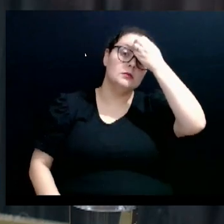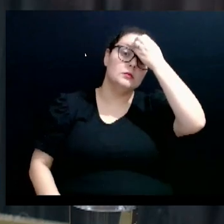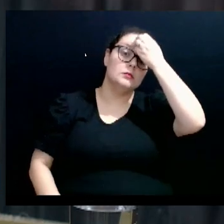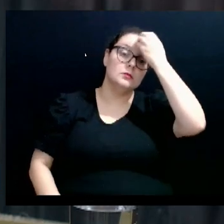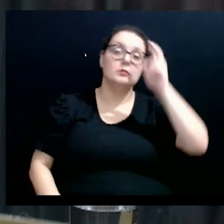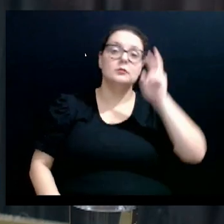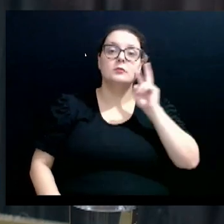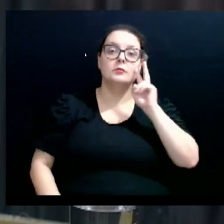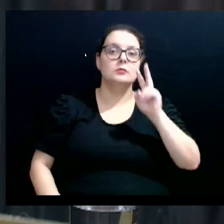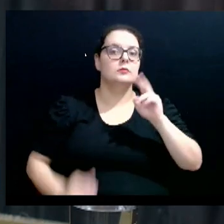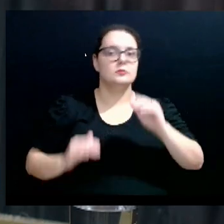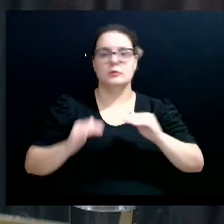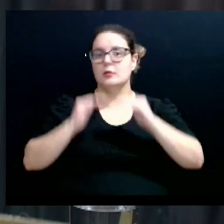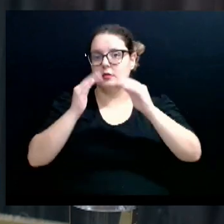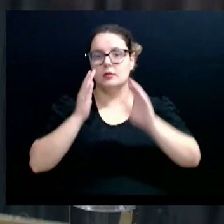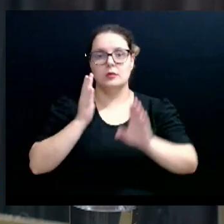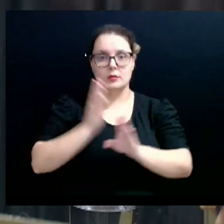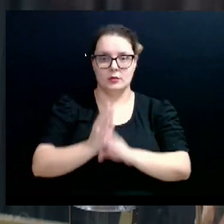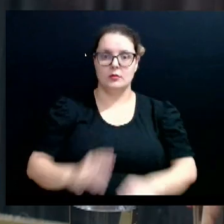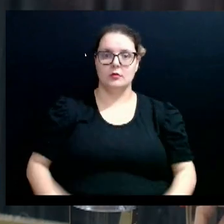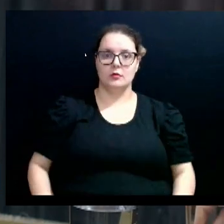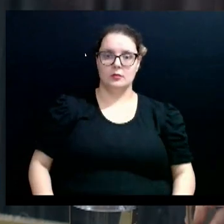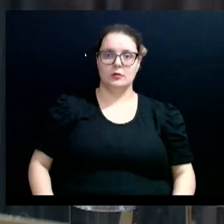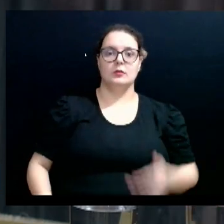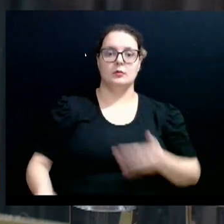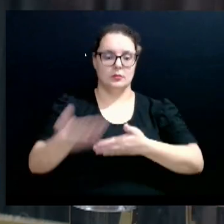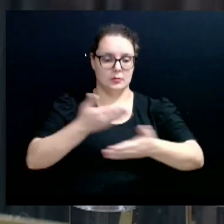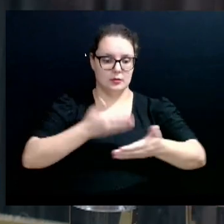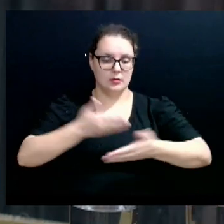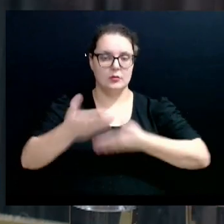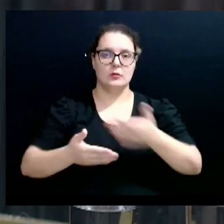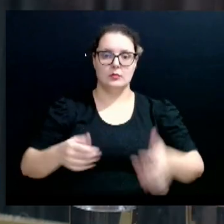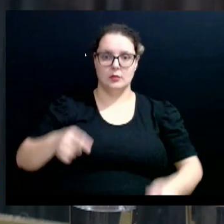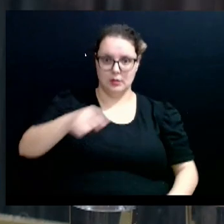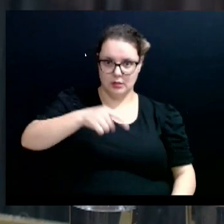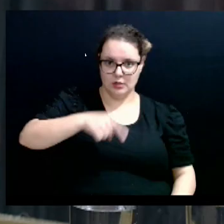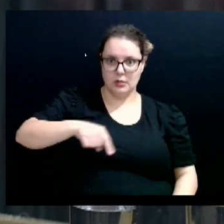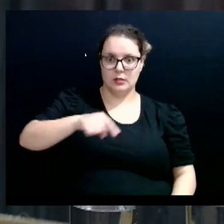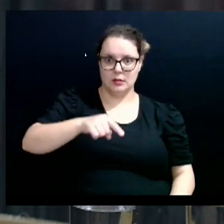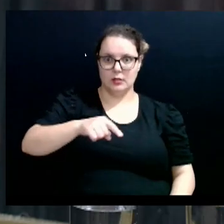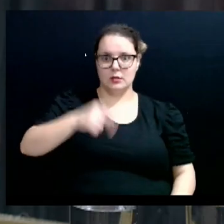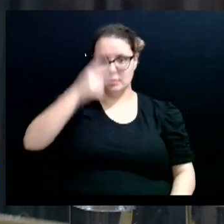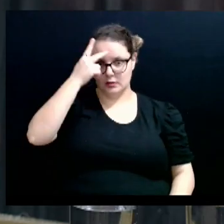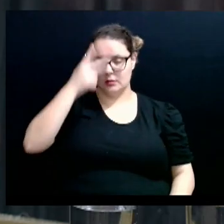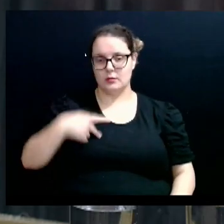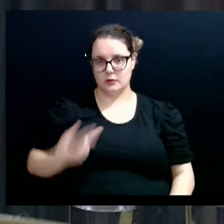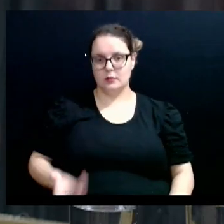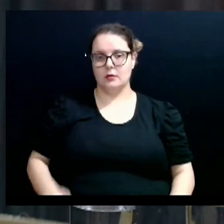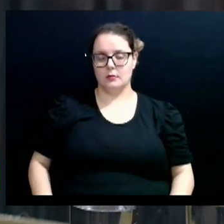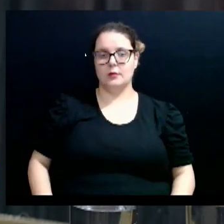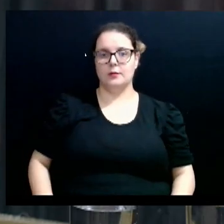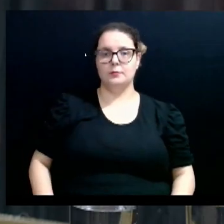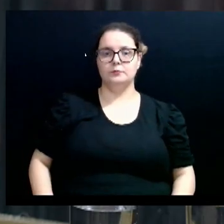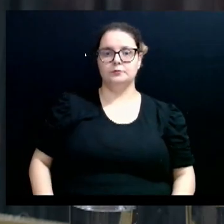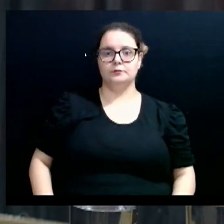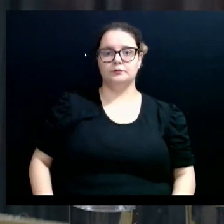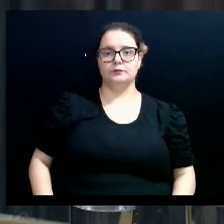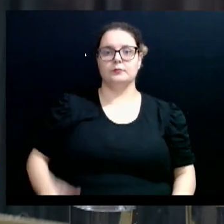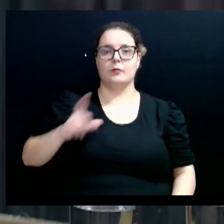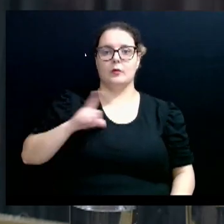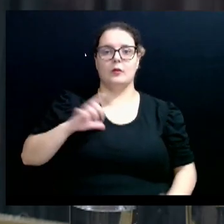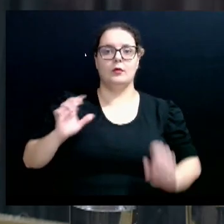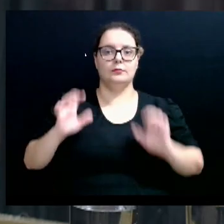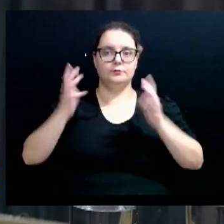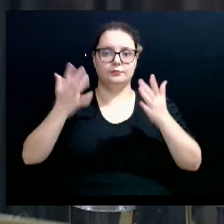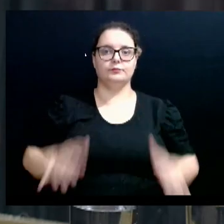dos encontros é esse compartilhamento entre elas, Uhum. né? Nós tivemos um evento que a gente chama evento